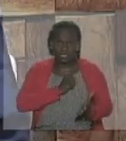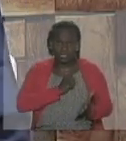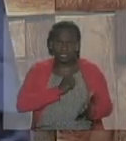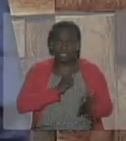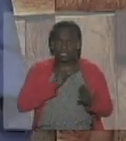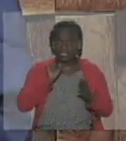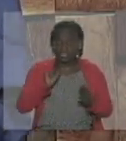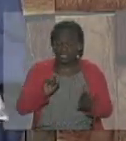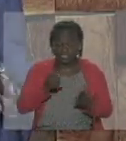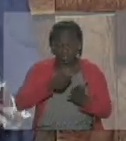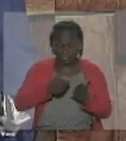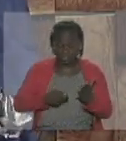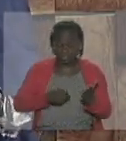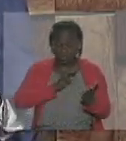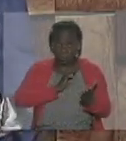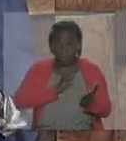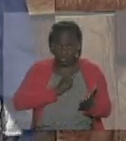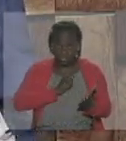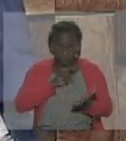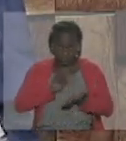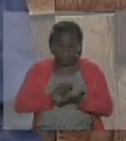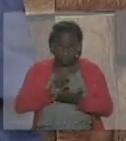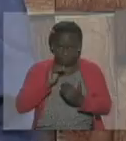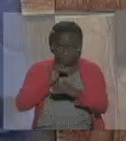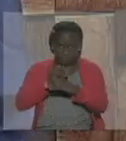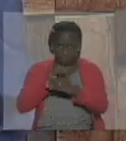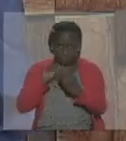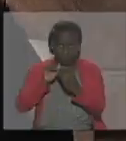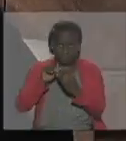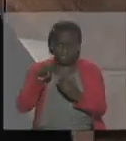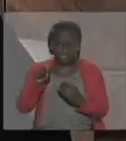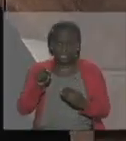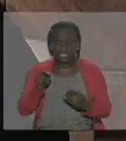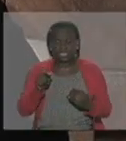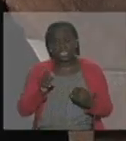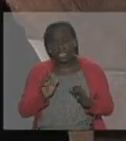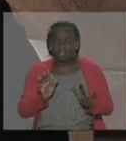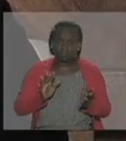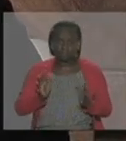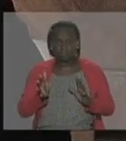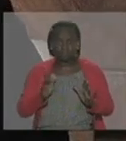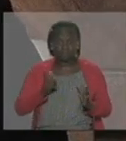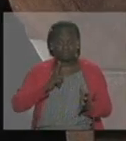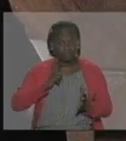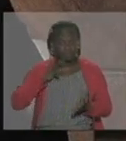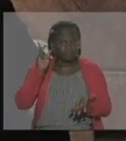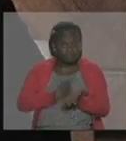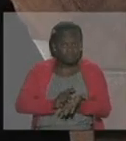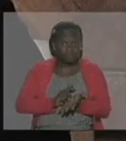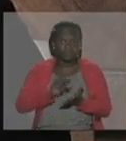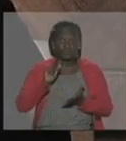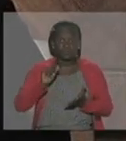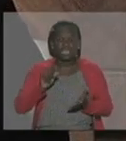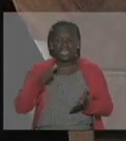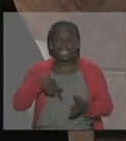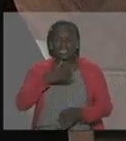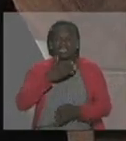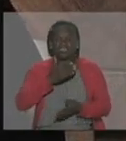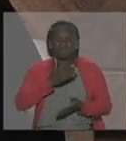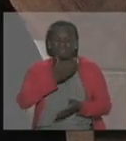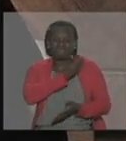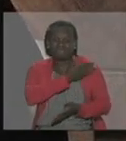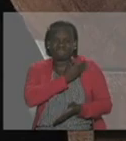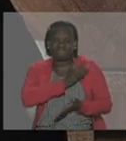romance se for um romancista você compartilha dessa ideia eh não necessariamente o que existe de fato é